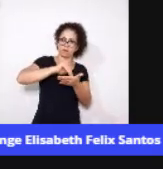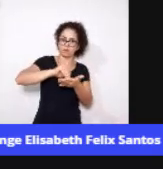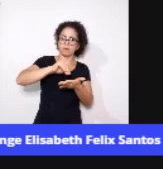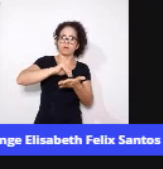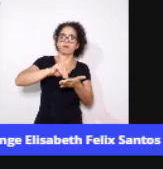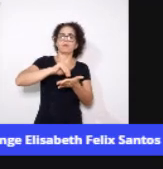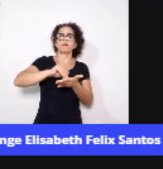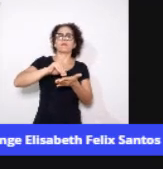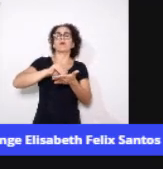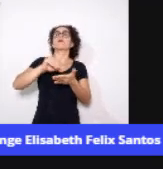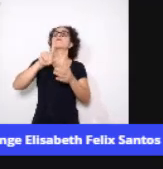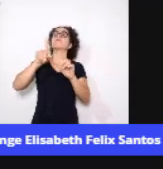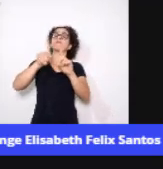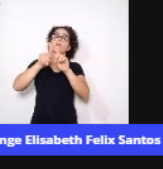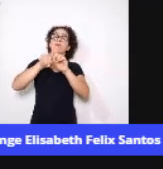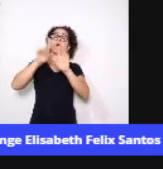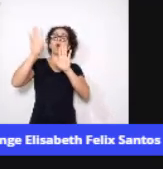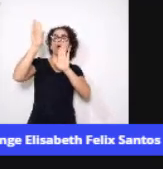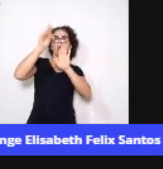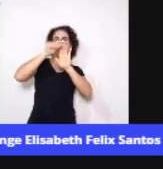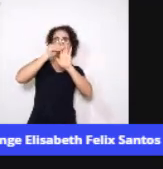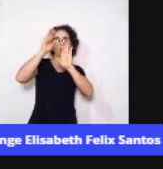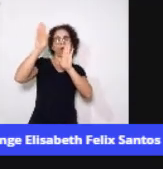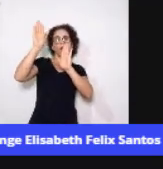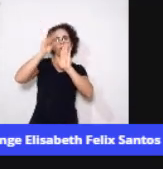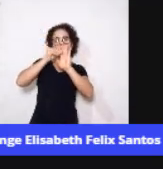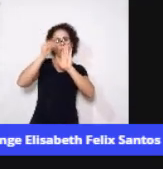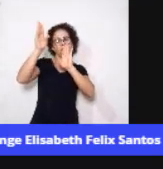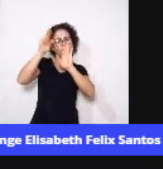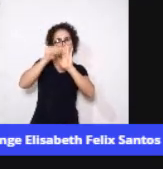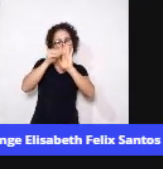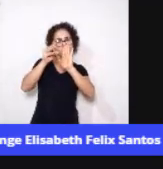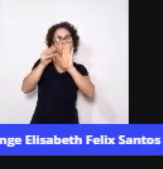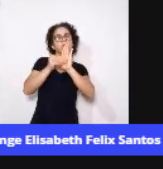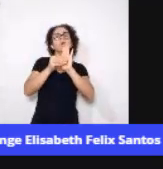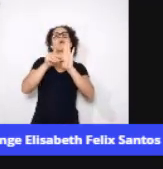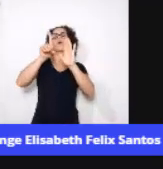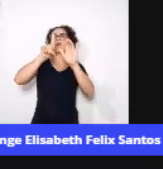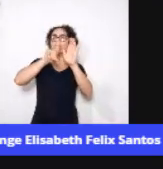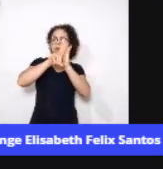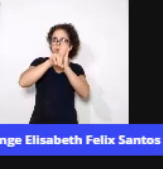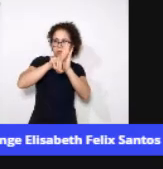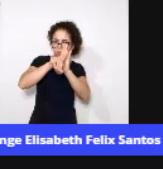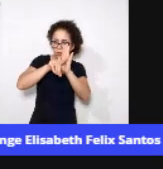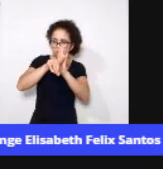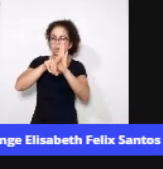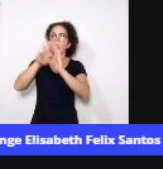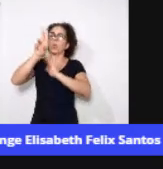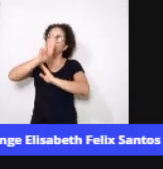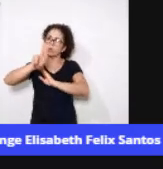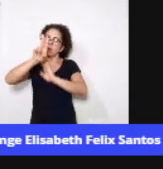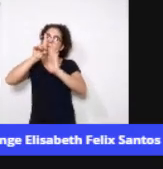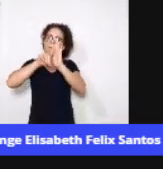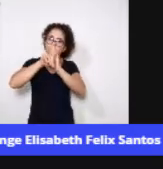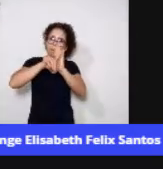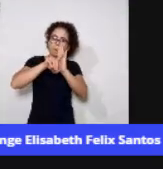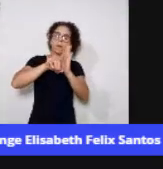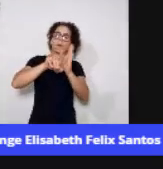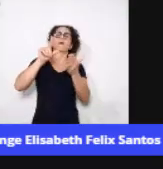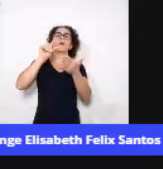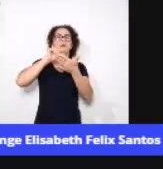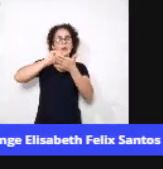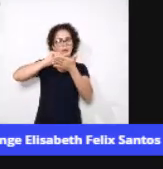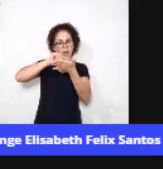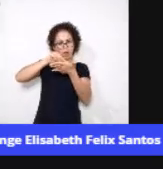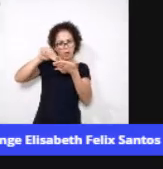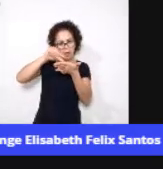dados muito importante para ser usada em pesquisas, em artigos, em resumos extensivos e